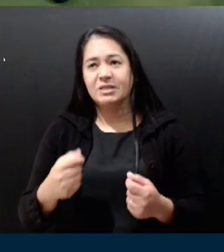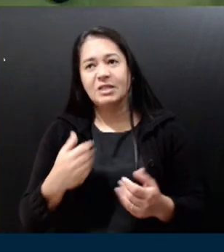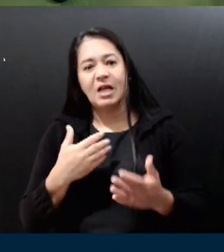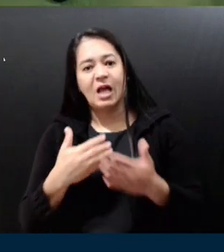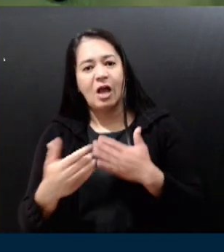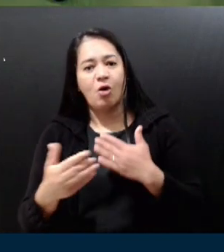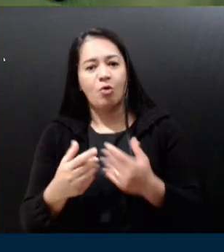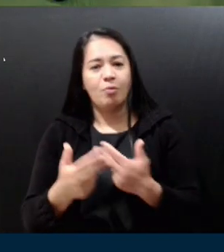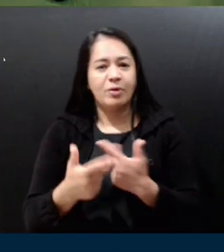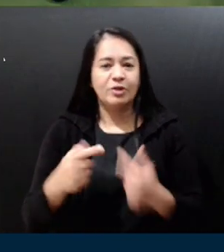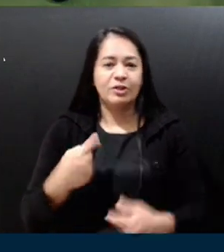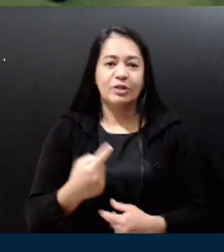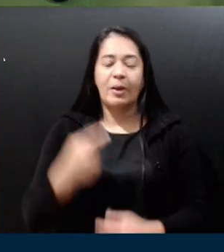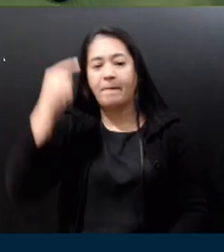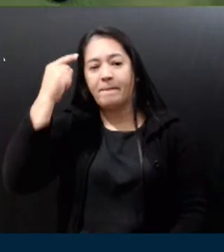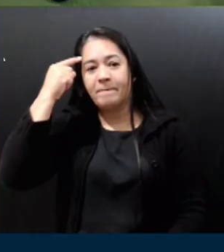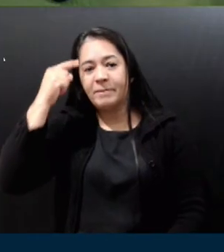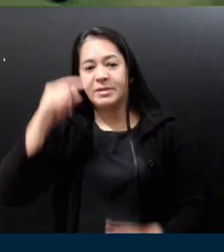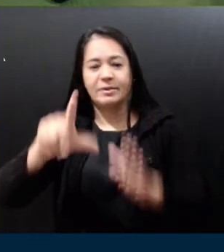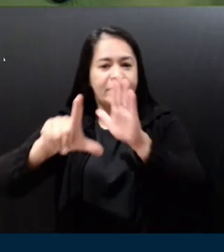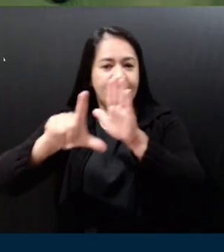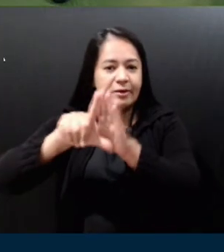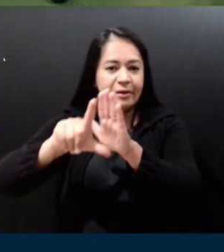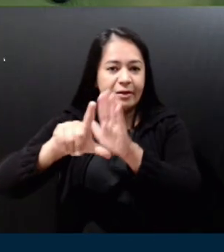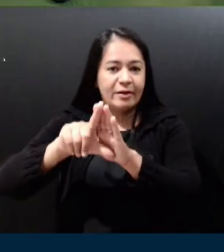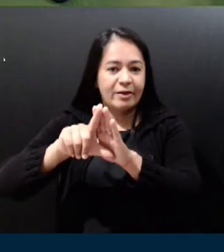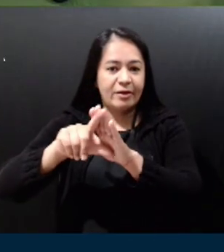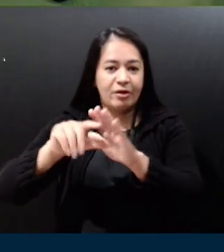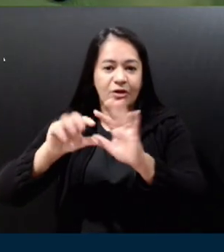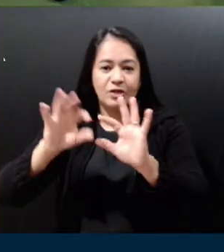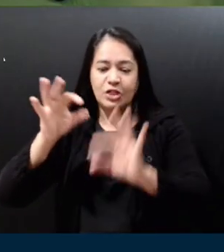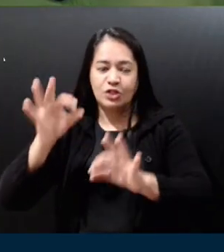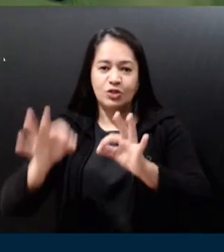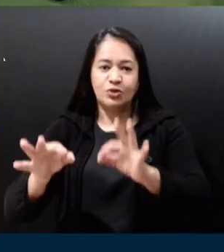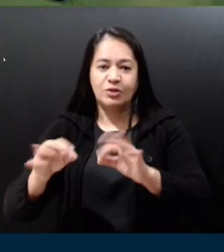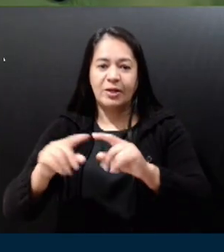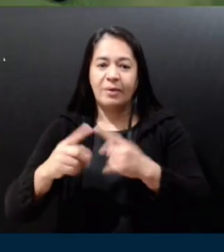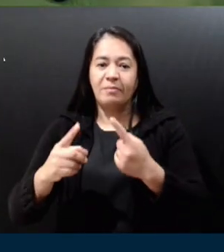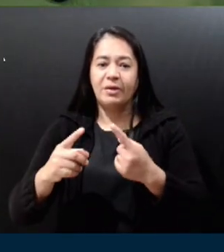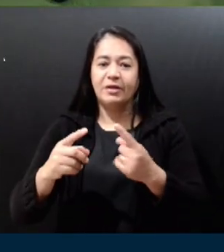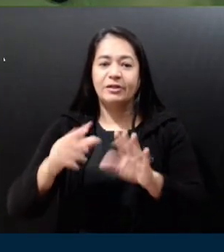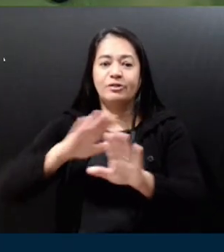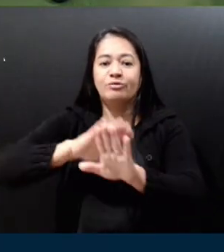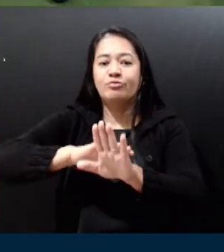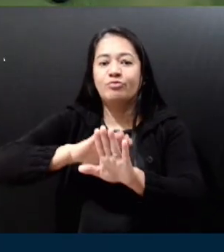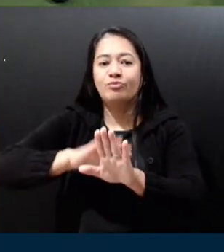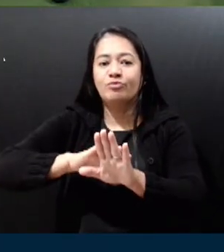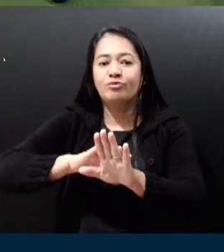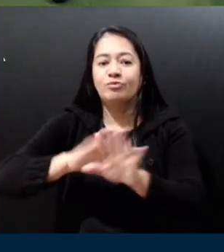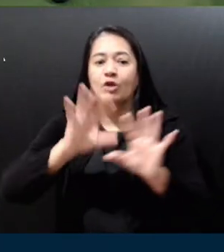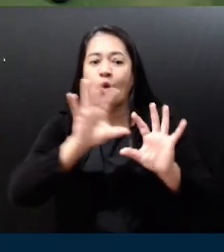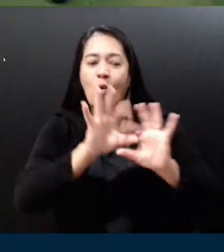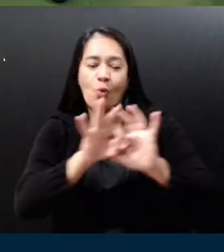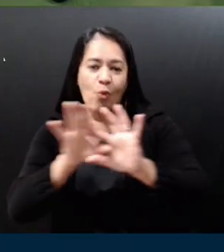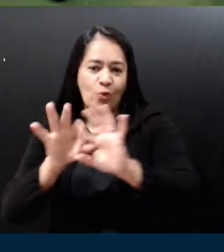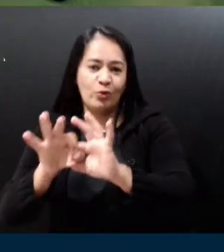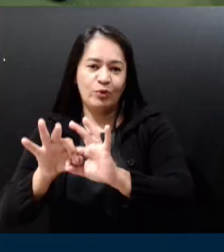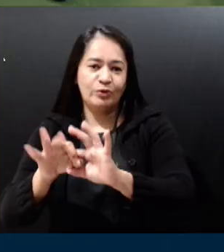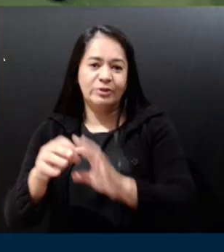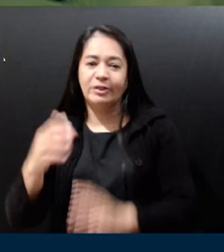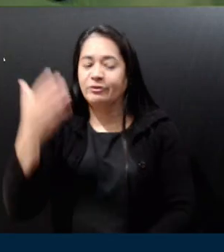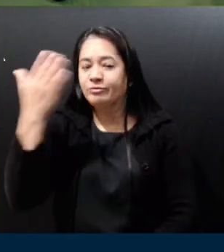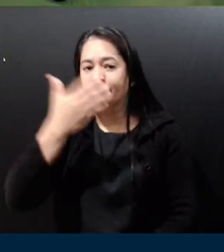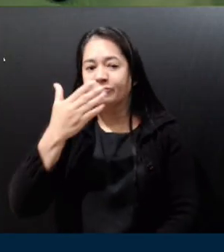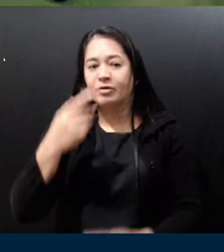é legal, que é justa, mas sem olhar para o contexto. Porque também está sobrecarregada. Sim,